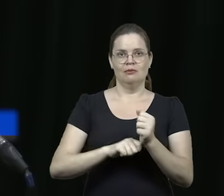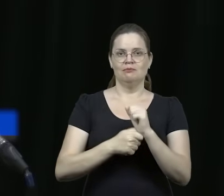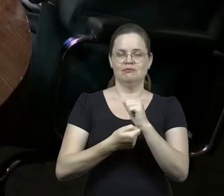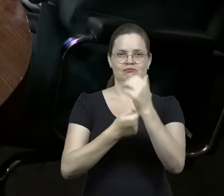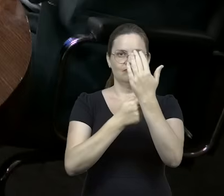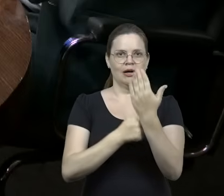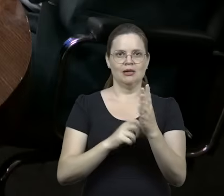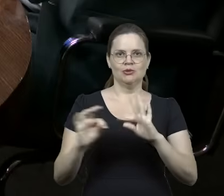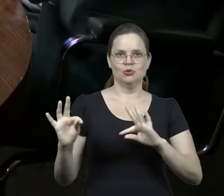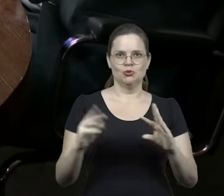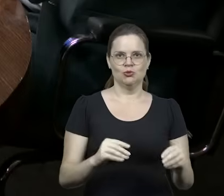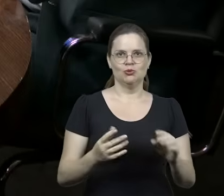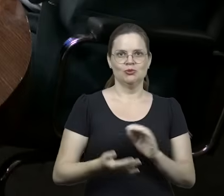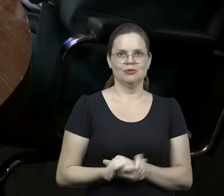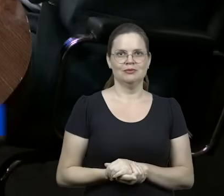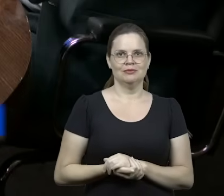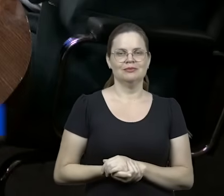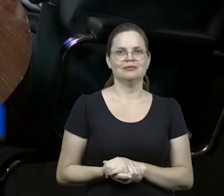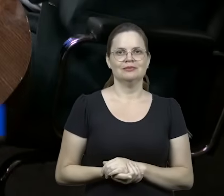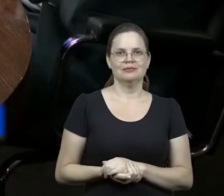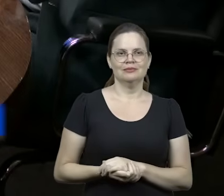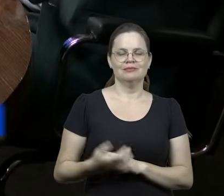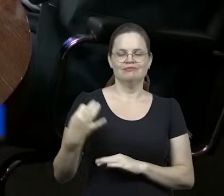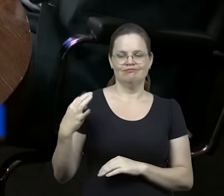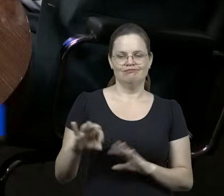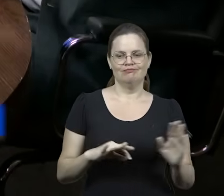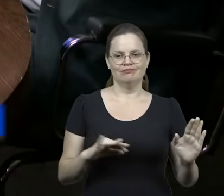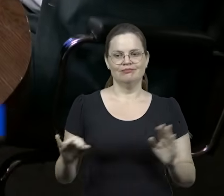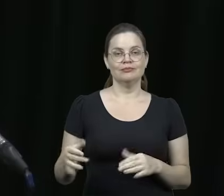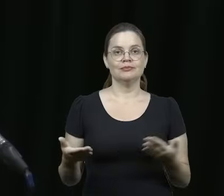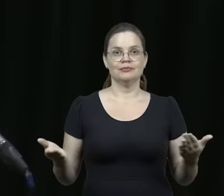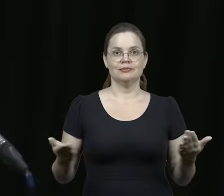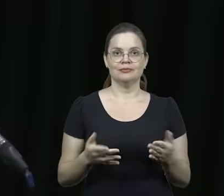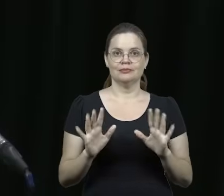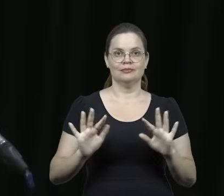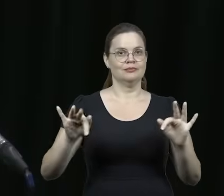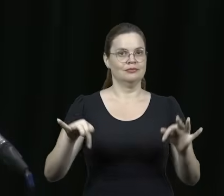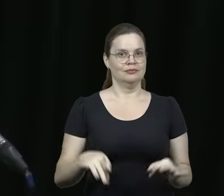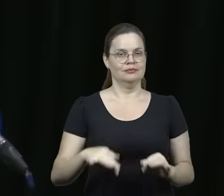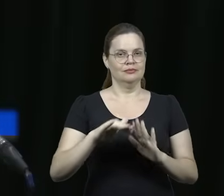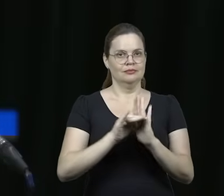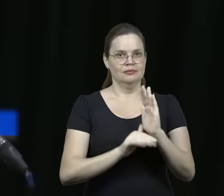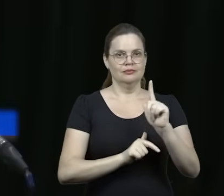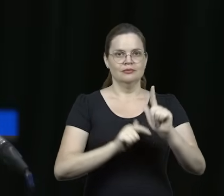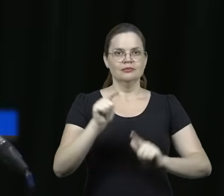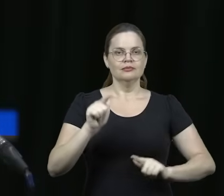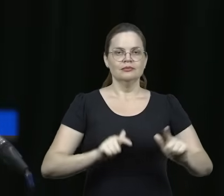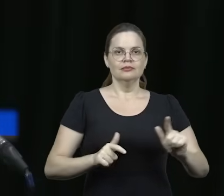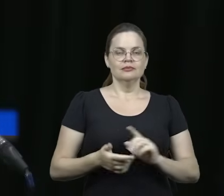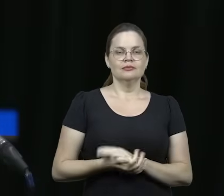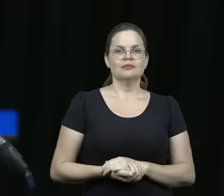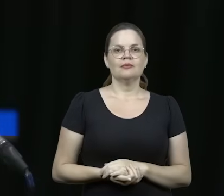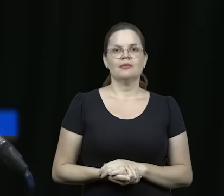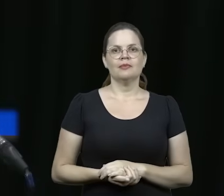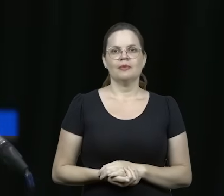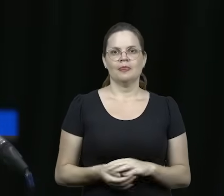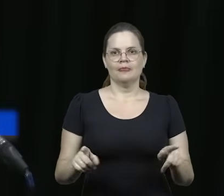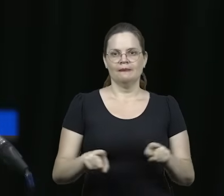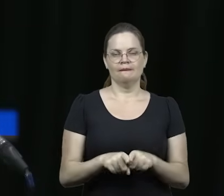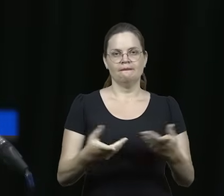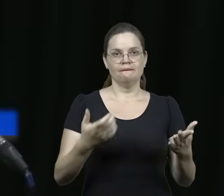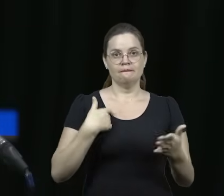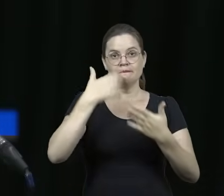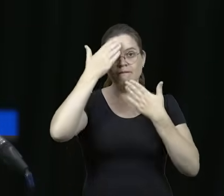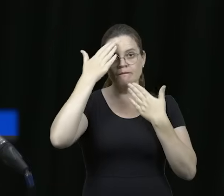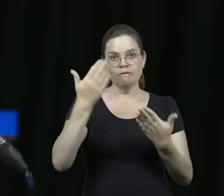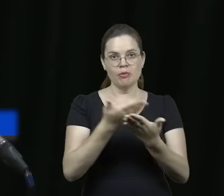nós estamos chegando... Profundo e escondido. Exatamente. Estamos chegando ao final deste programa e queremos